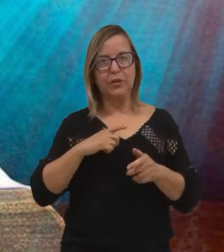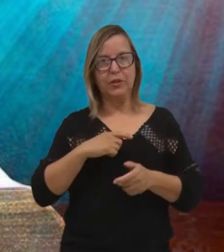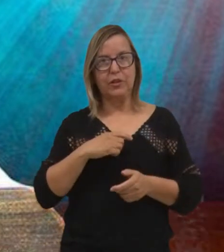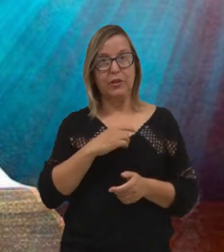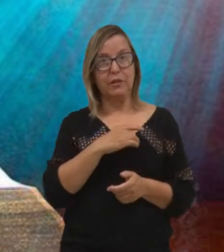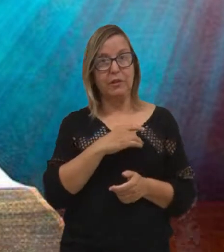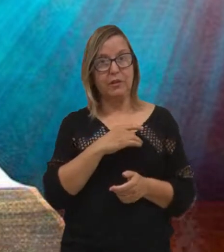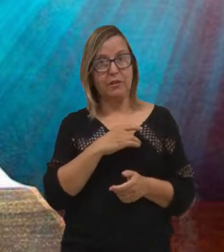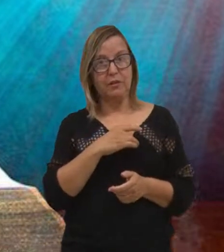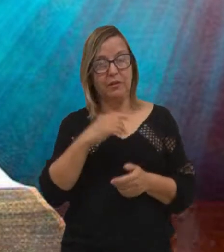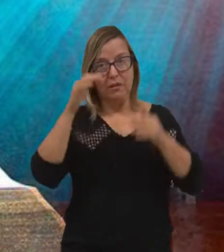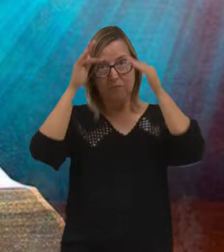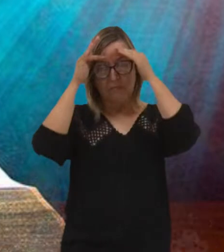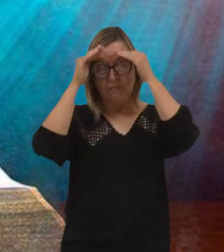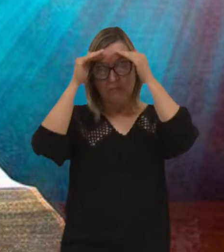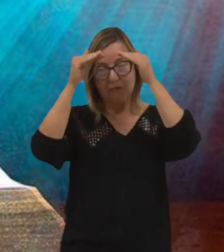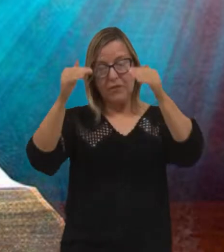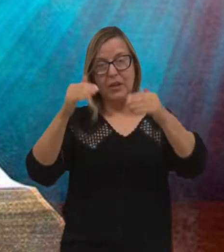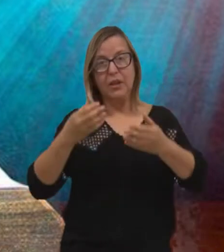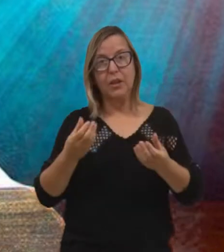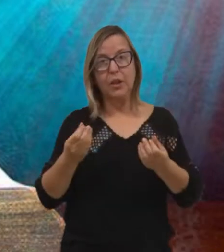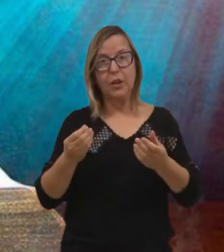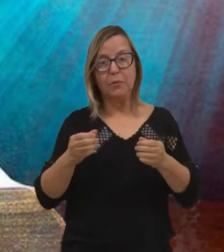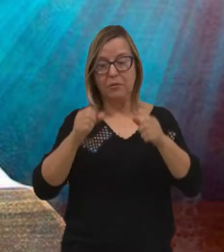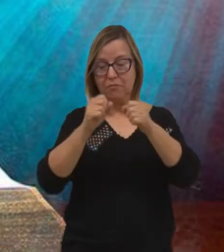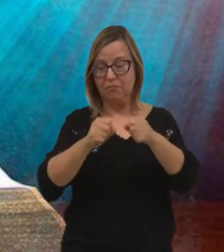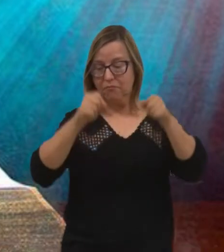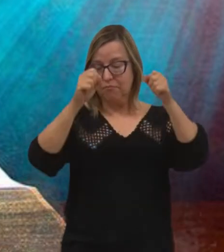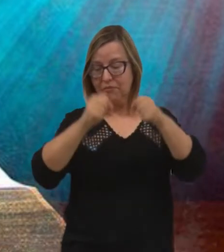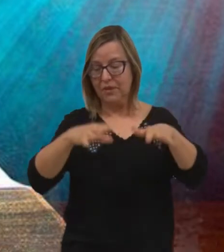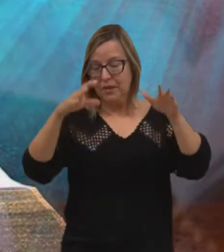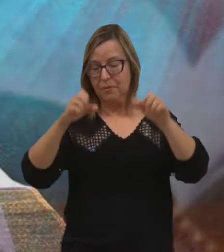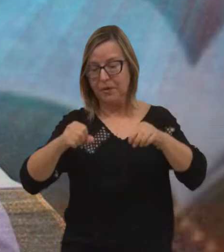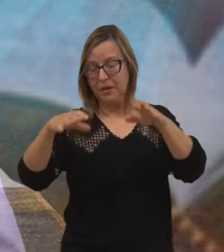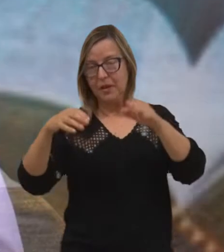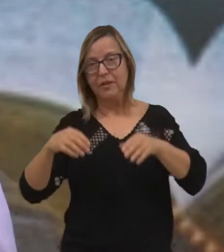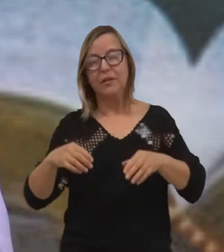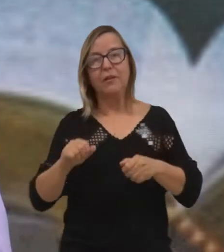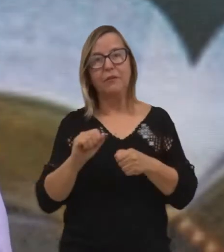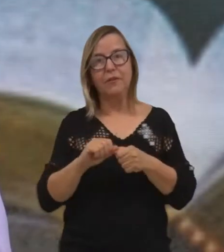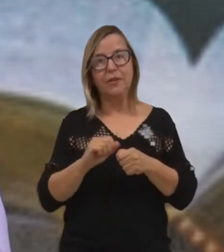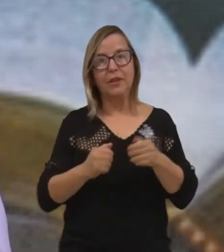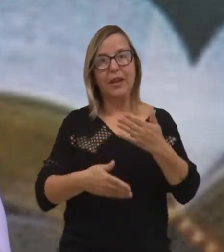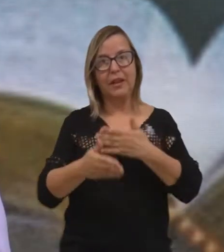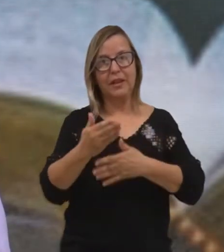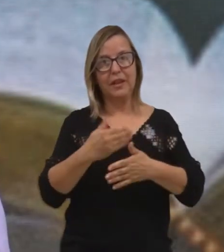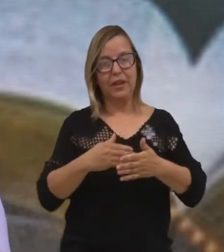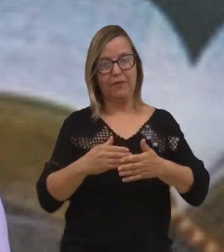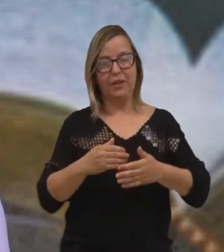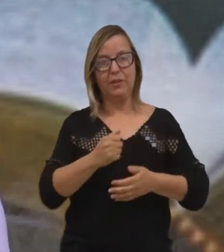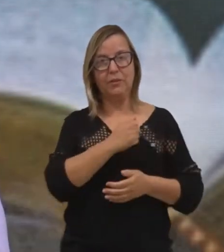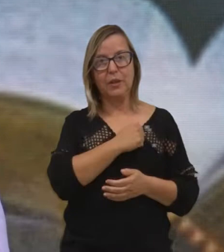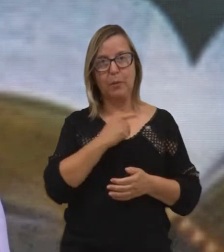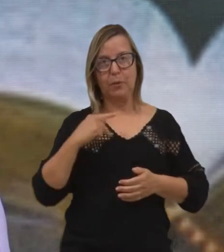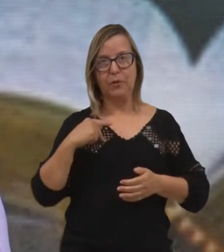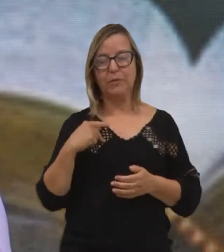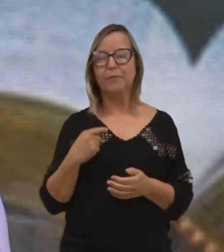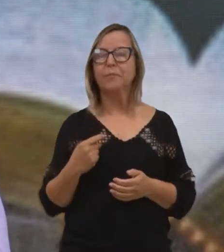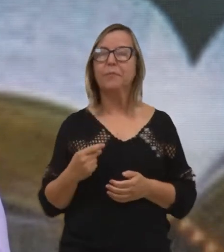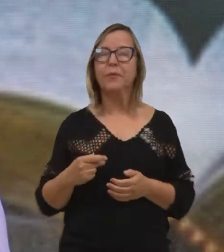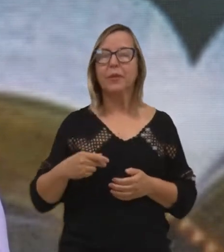muitos prodígios e sinais eram feitos por intermédio dos apóstolos. Olhe que o Espírito Santo ele